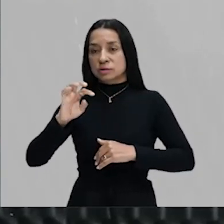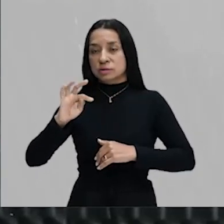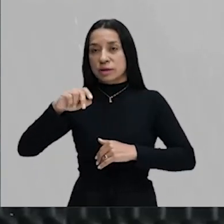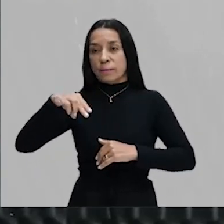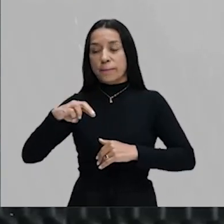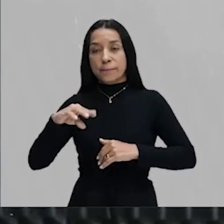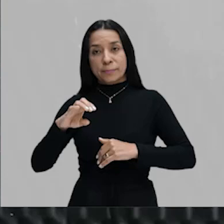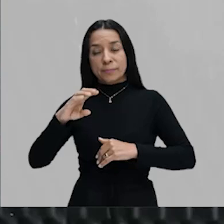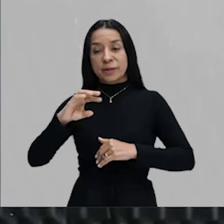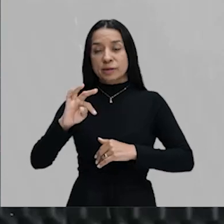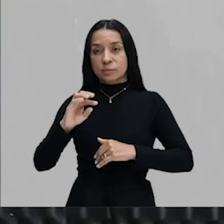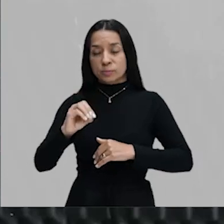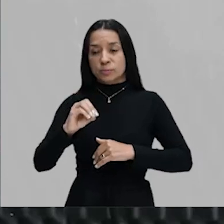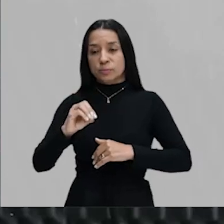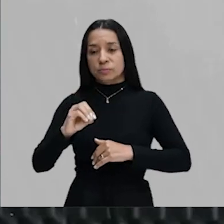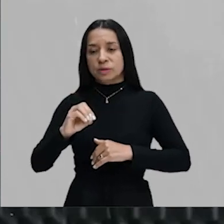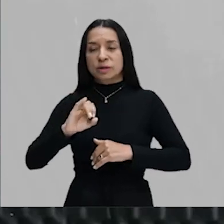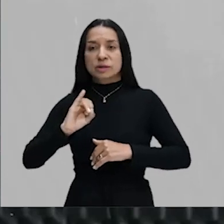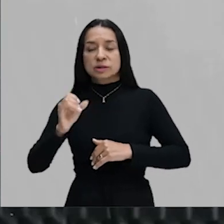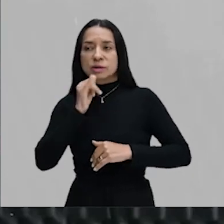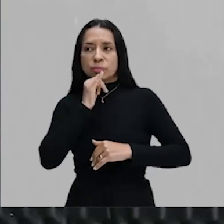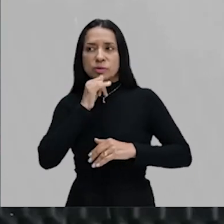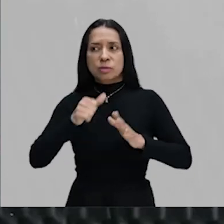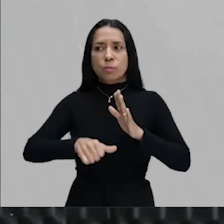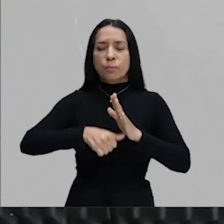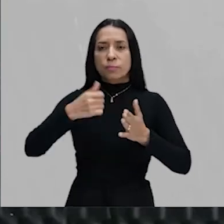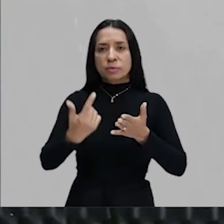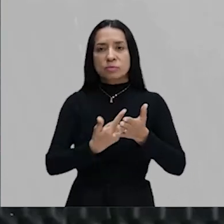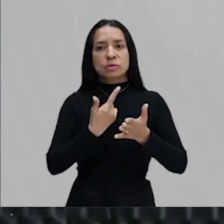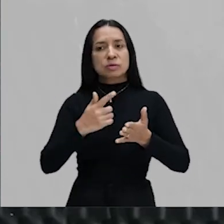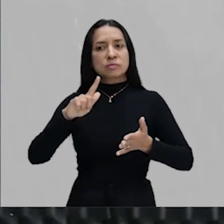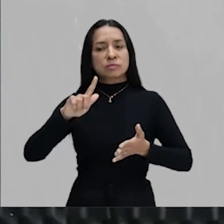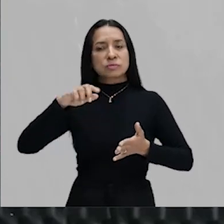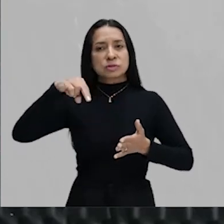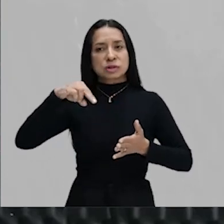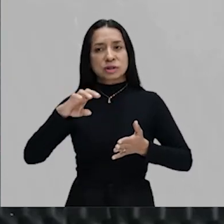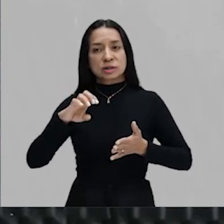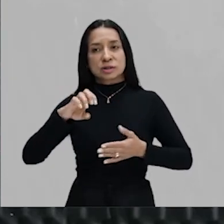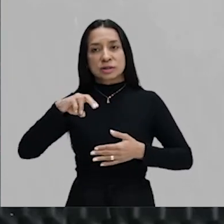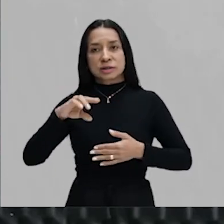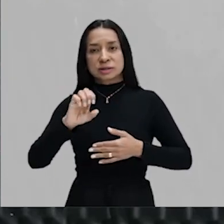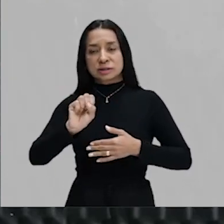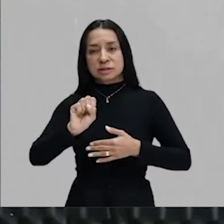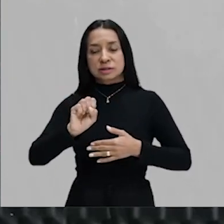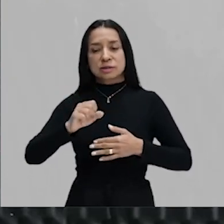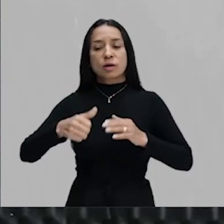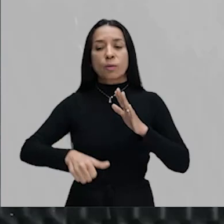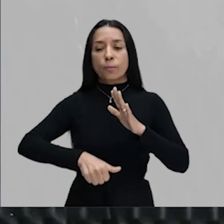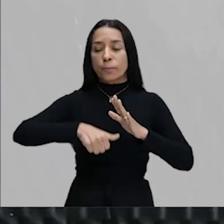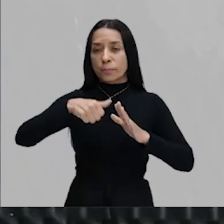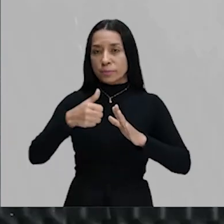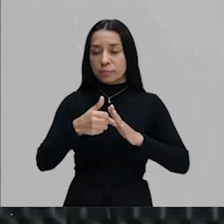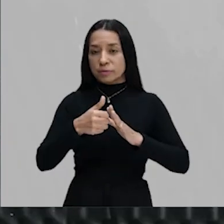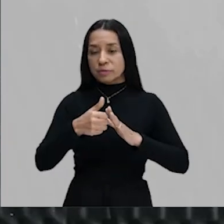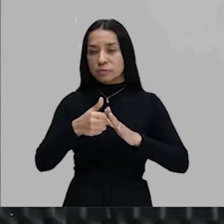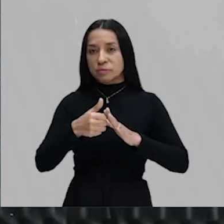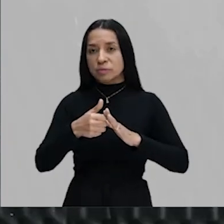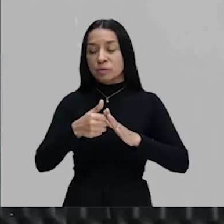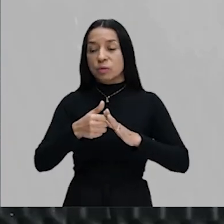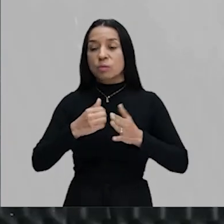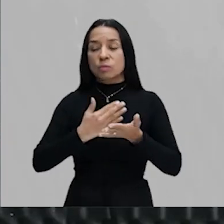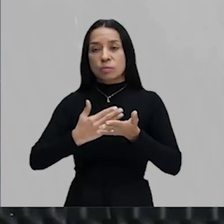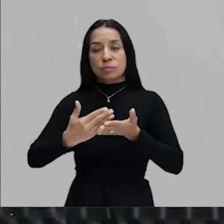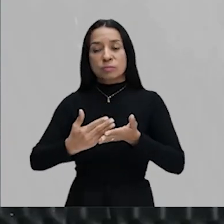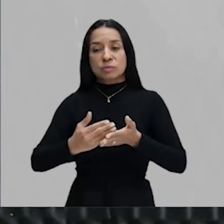Gênesis, que é o primeiro deles, você já começa a observar a história hebraica a partir